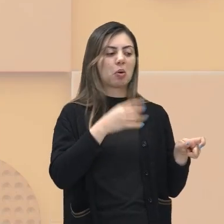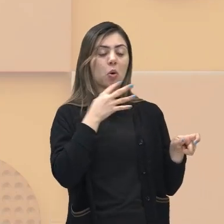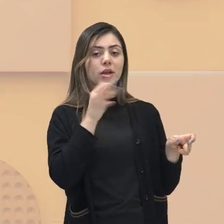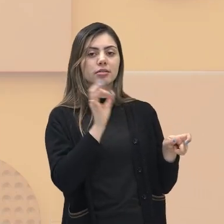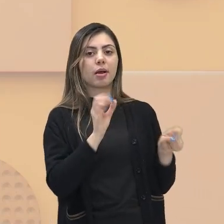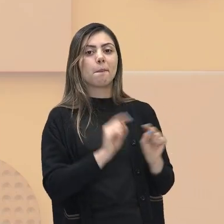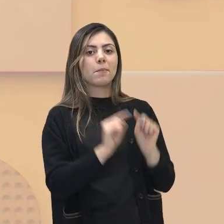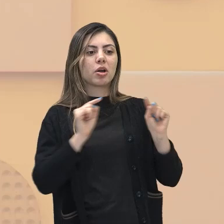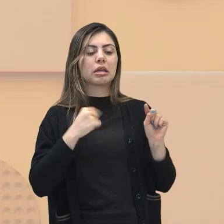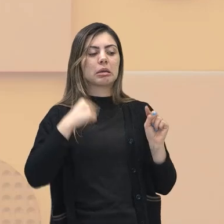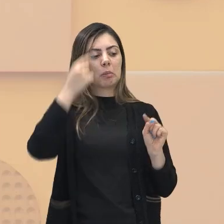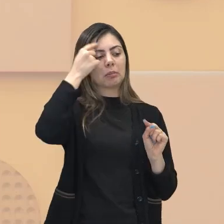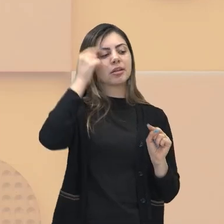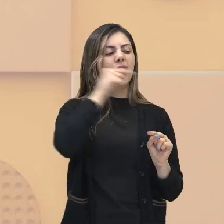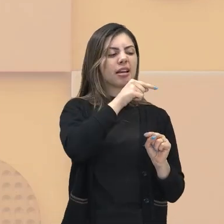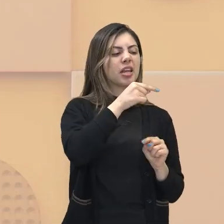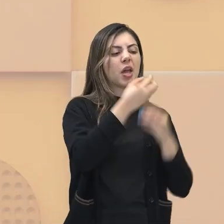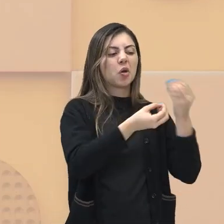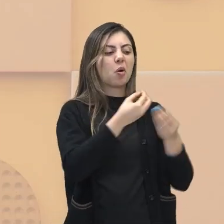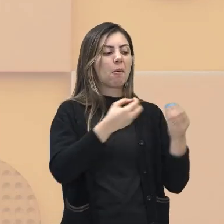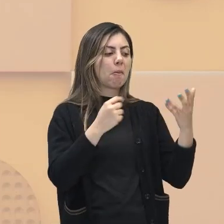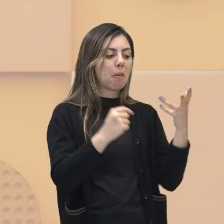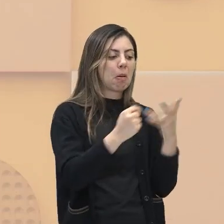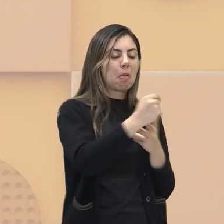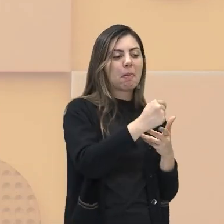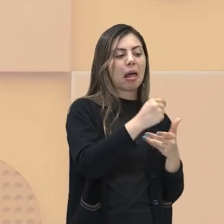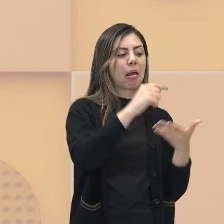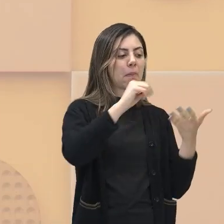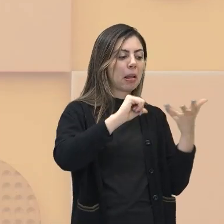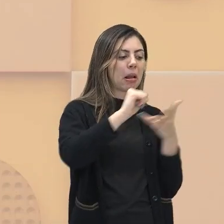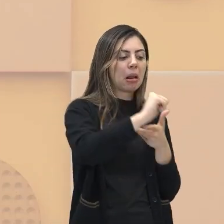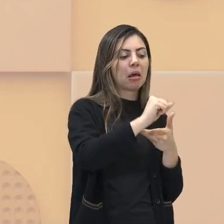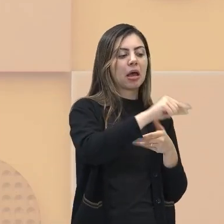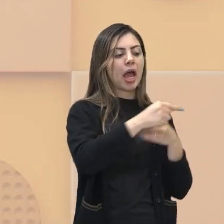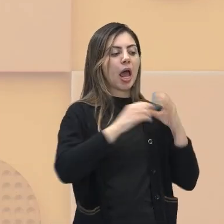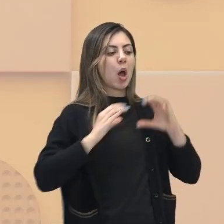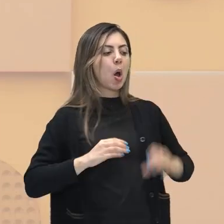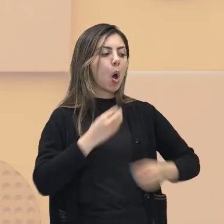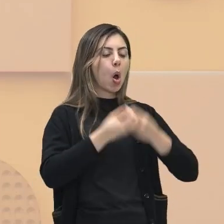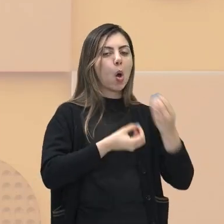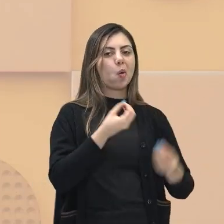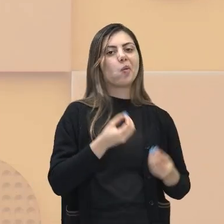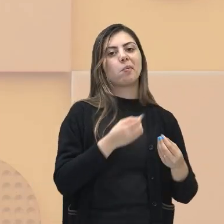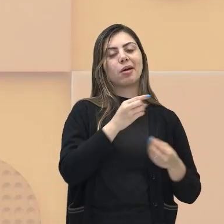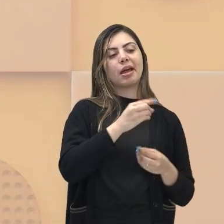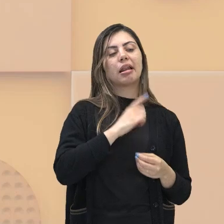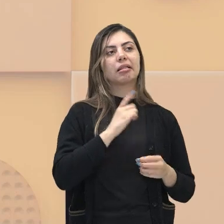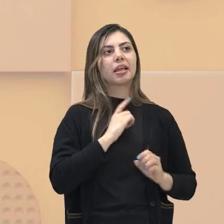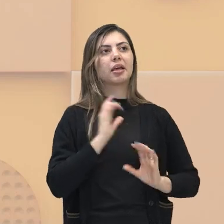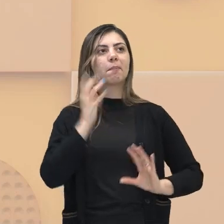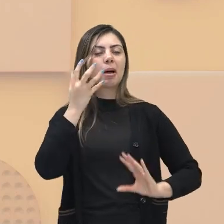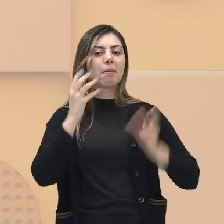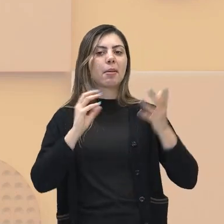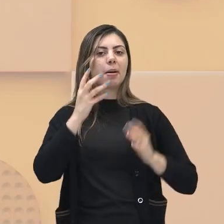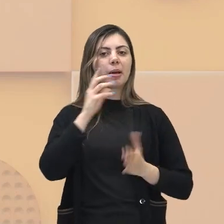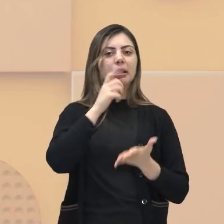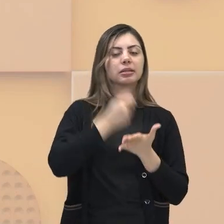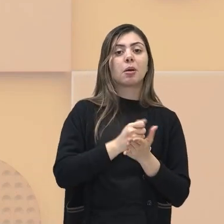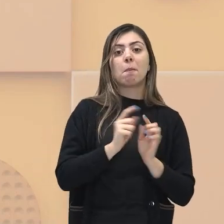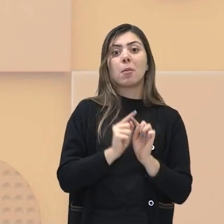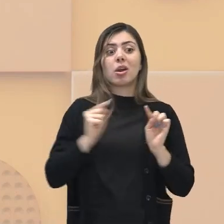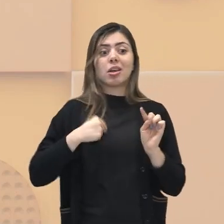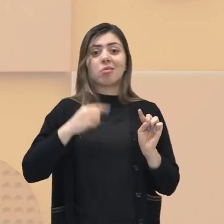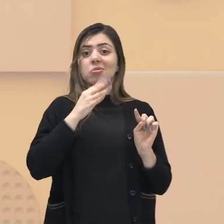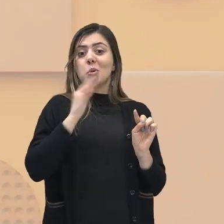como é que aquela pessoa é, como ela vai se comportar, o que ela vai fazer em determinada situação X ou Y. Não